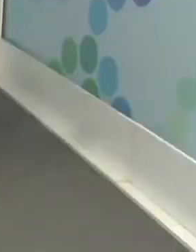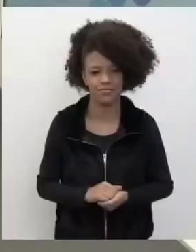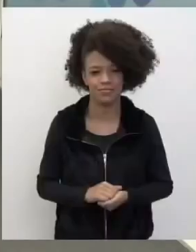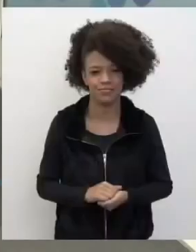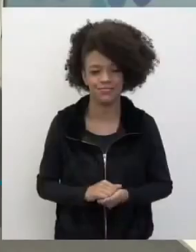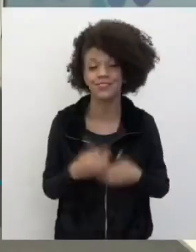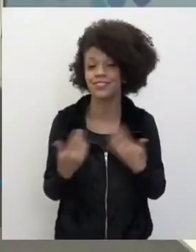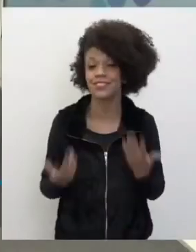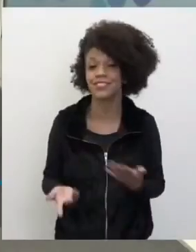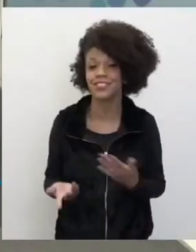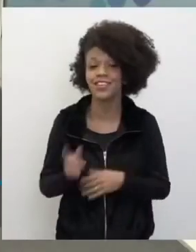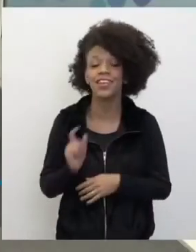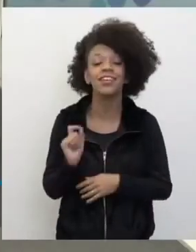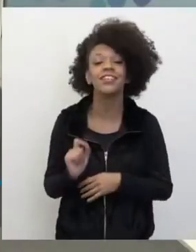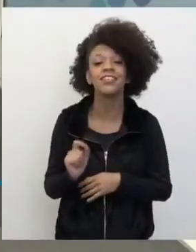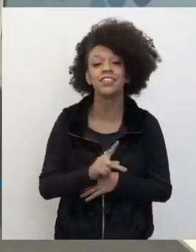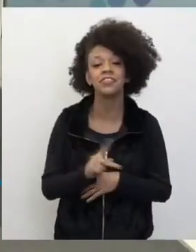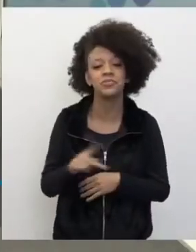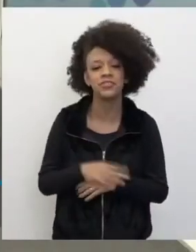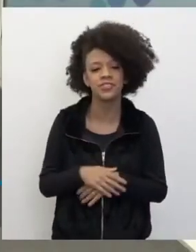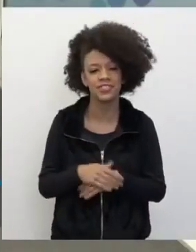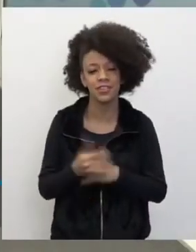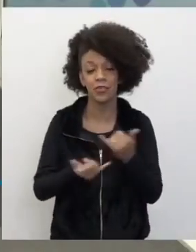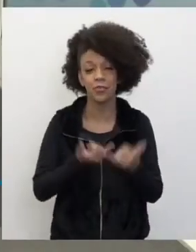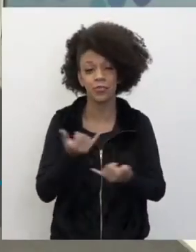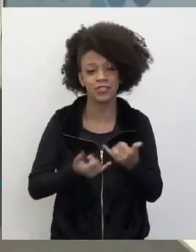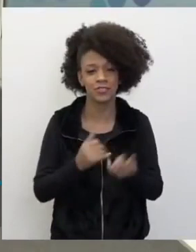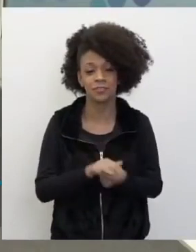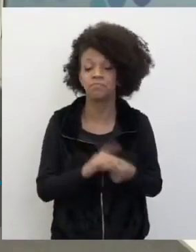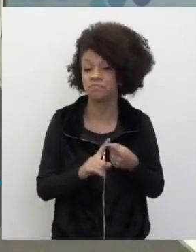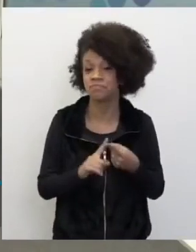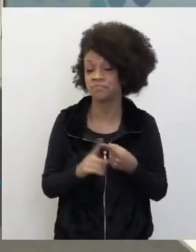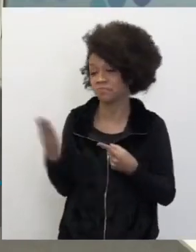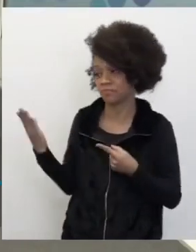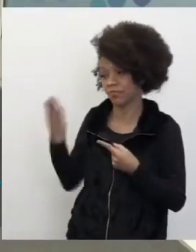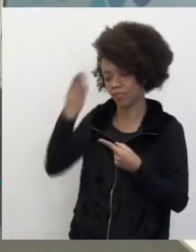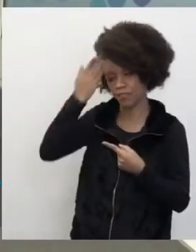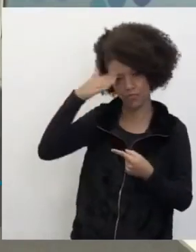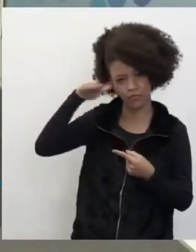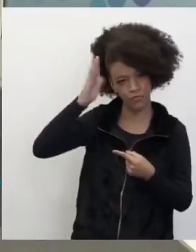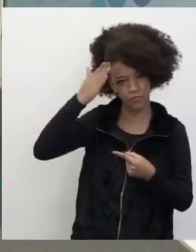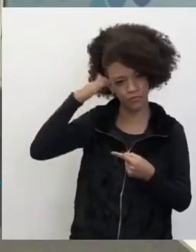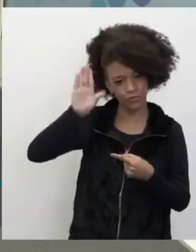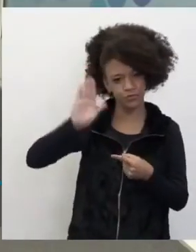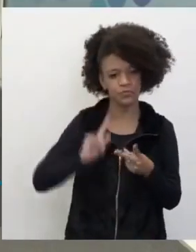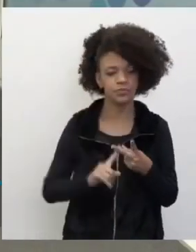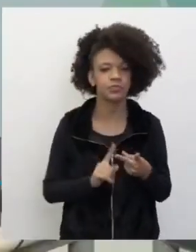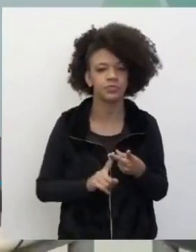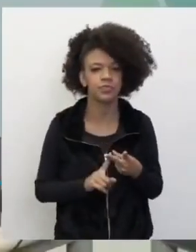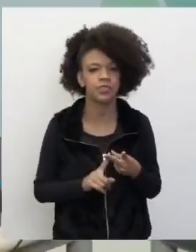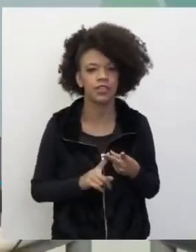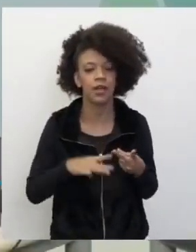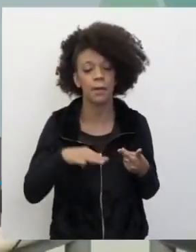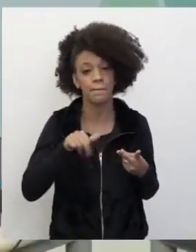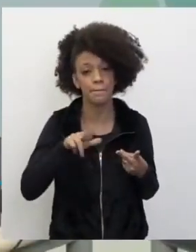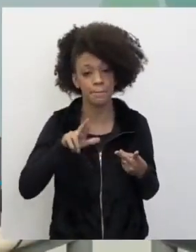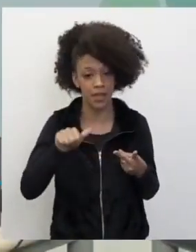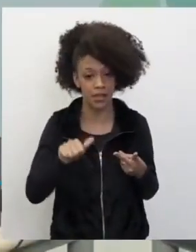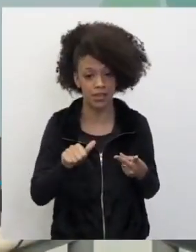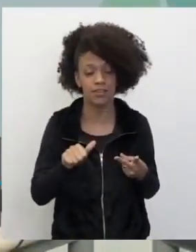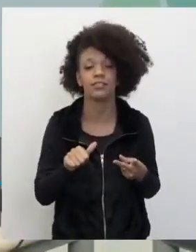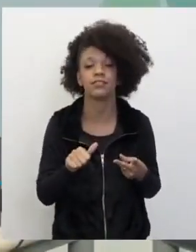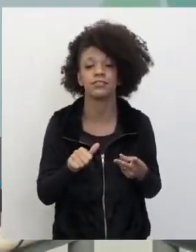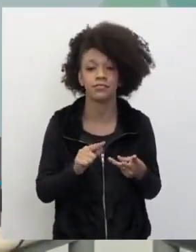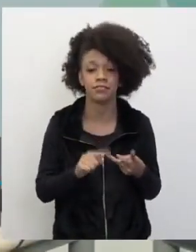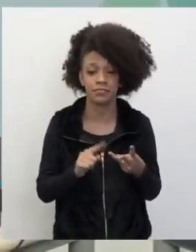E aí, quem eram os professores que estavam nessa brincadeira? Eu tava lá no meio, Sempre, professora né? Mara, professora Mara